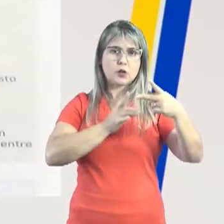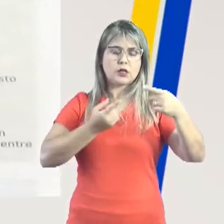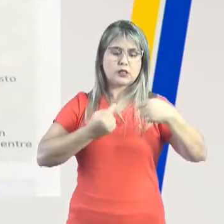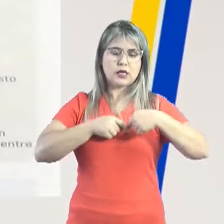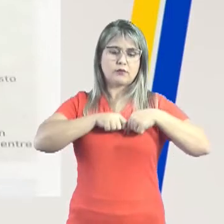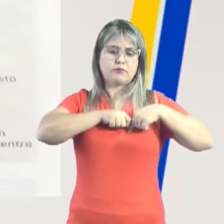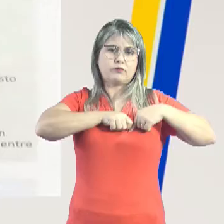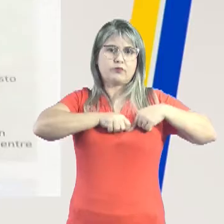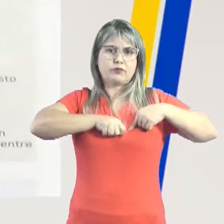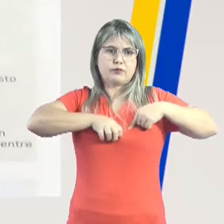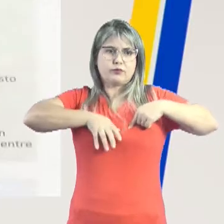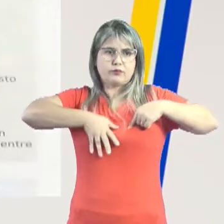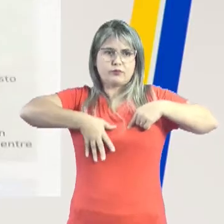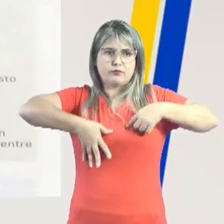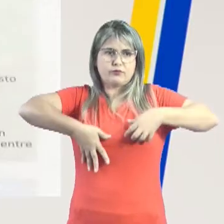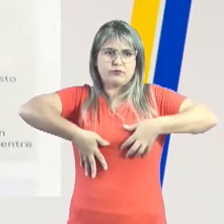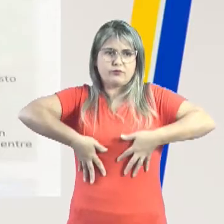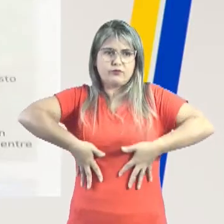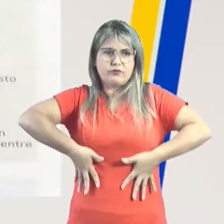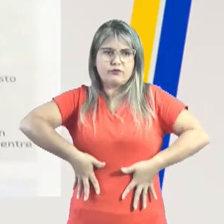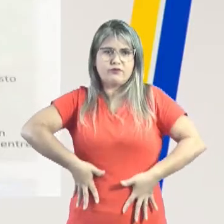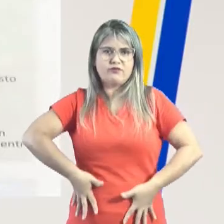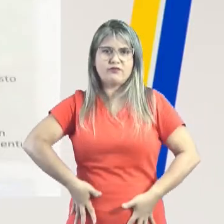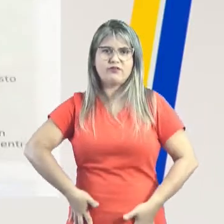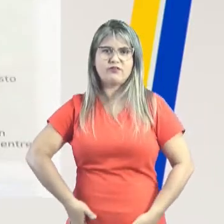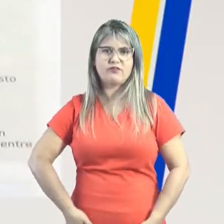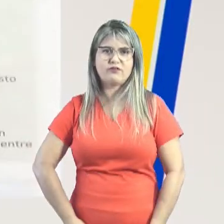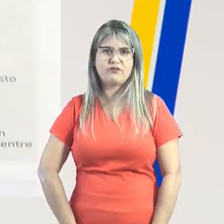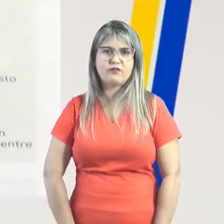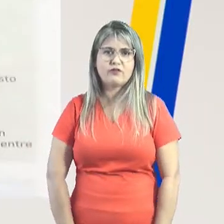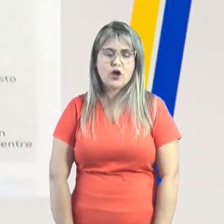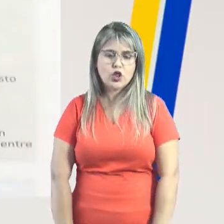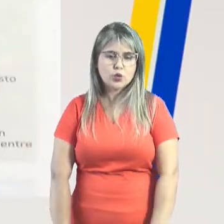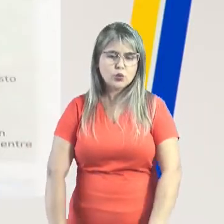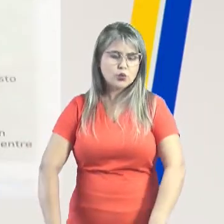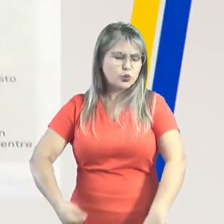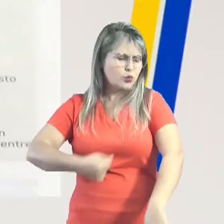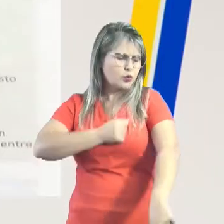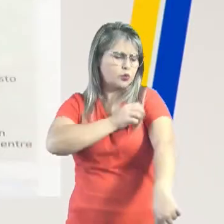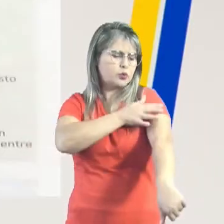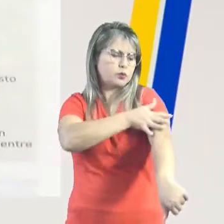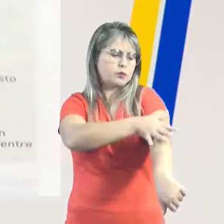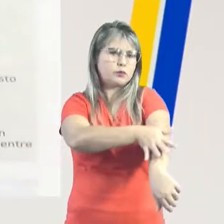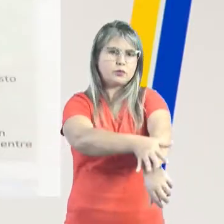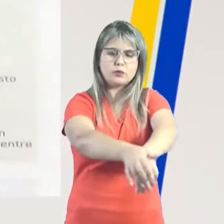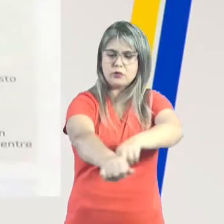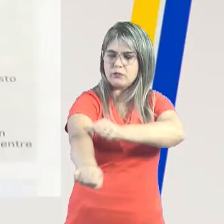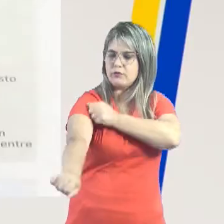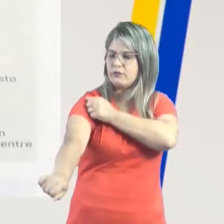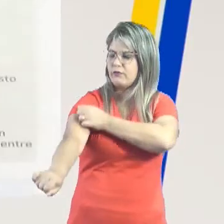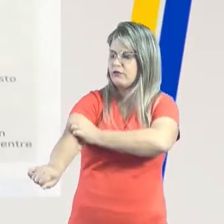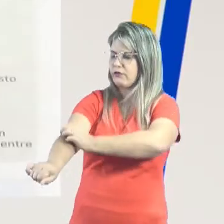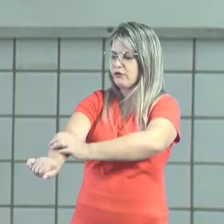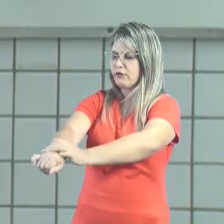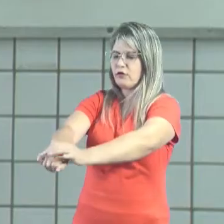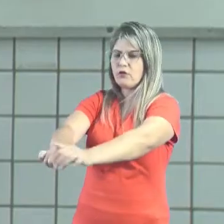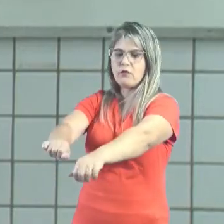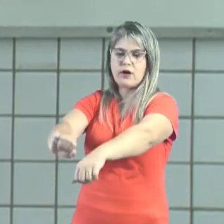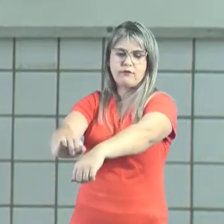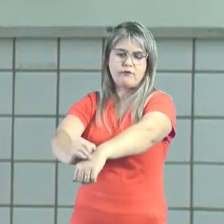Então, essa grande circulação também é chamada de circulação sistêmica, porque vai por toda